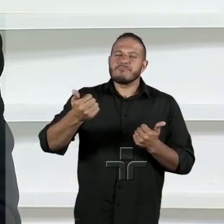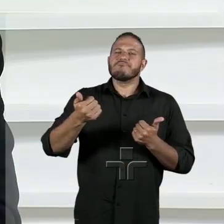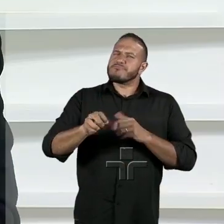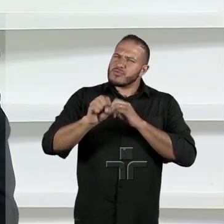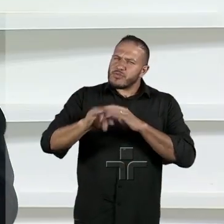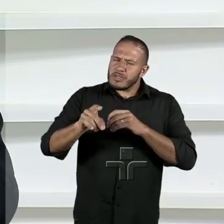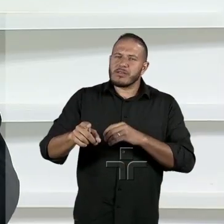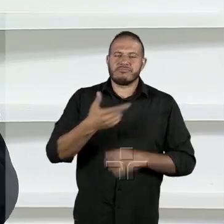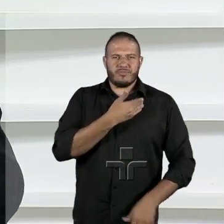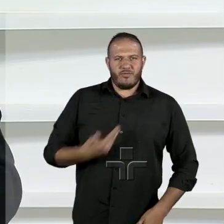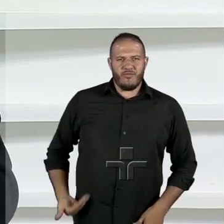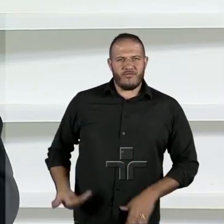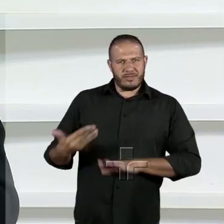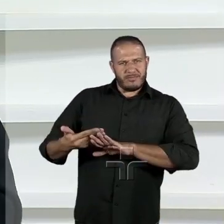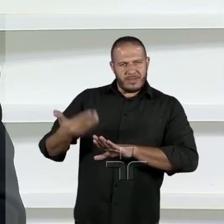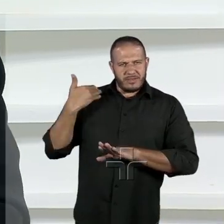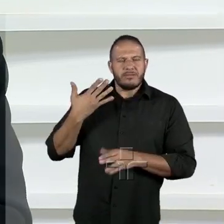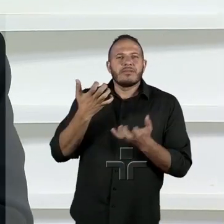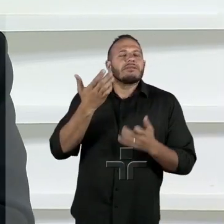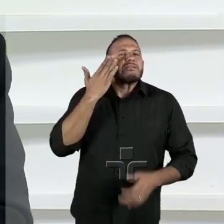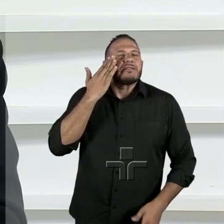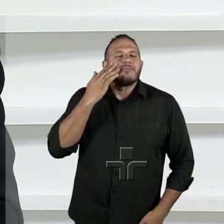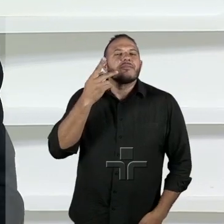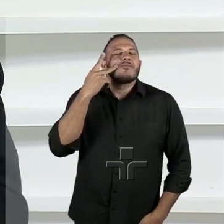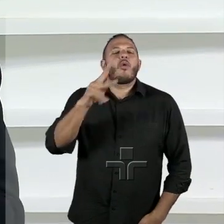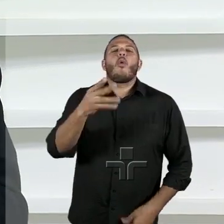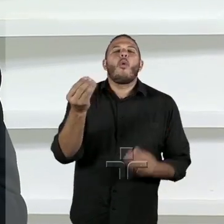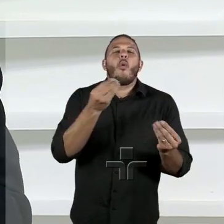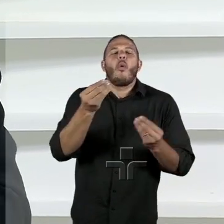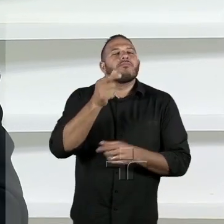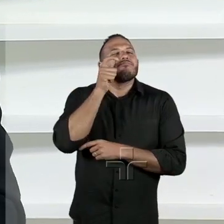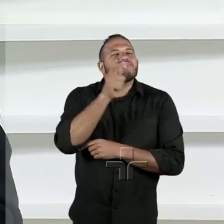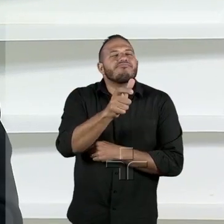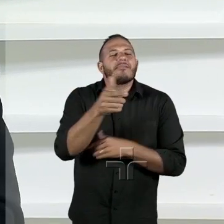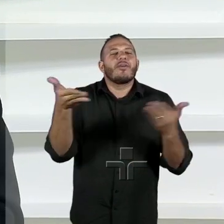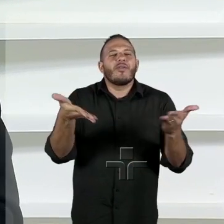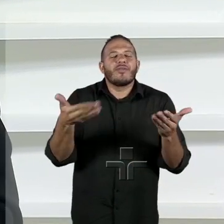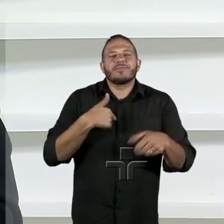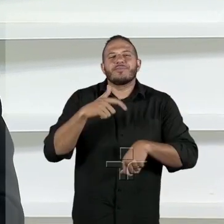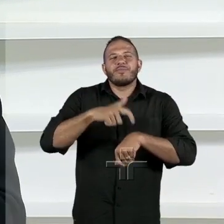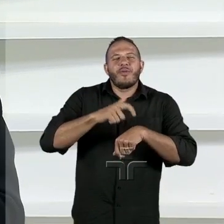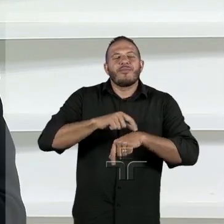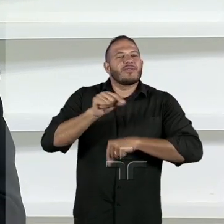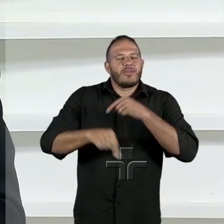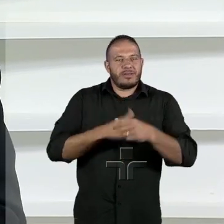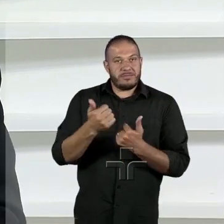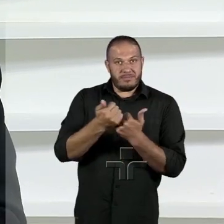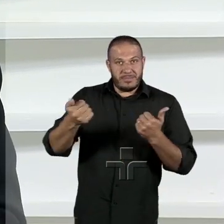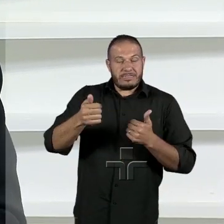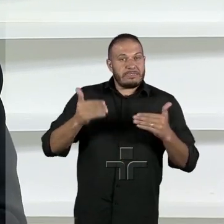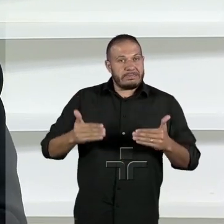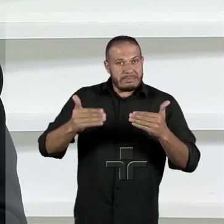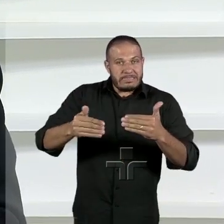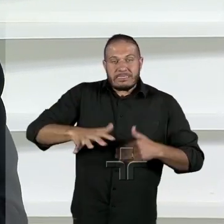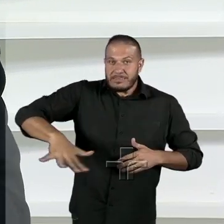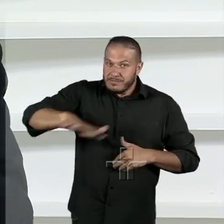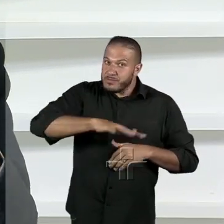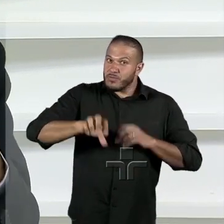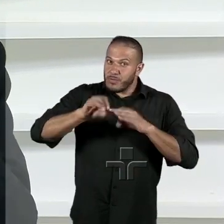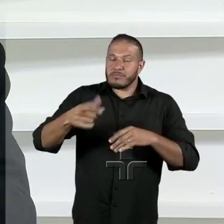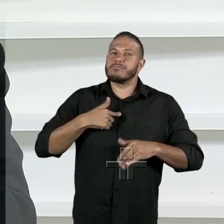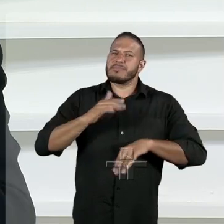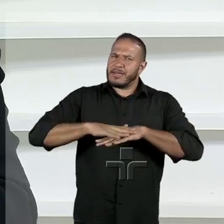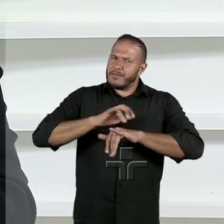passado, então eu queria saber como o senhor está vendo esse momento, né, em que o Ministério de Educação